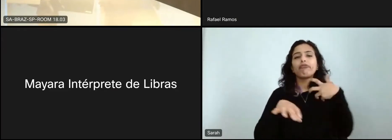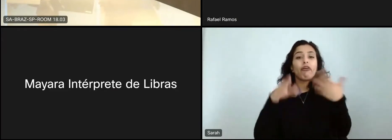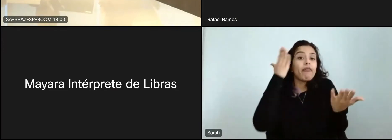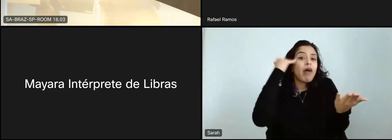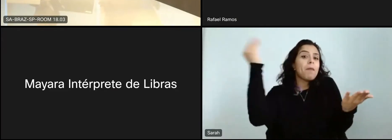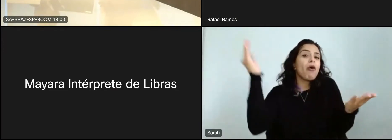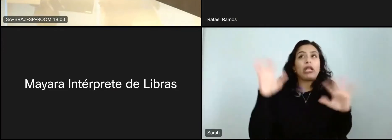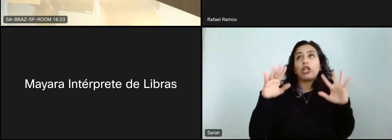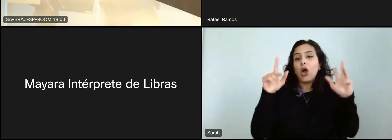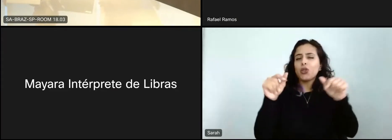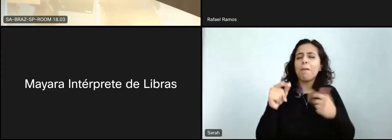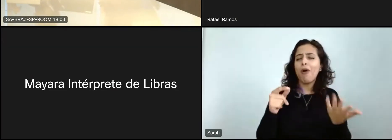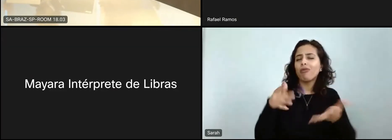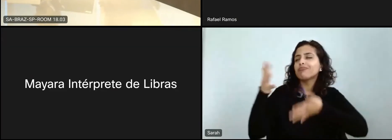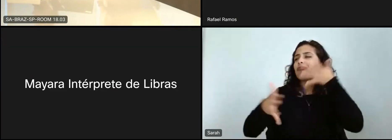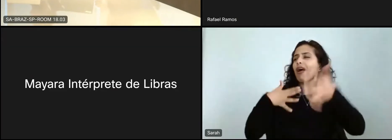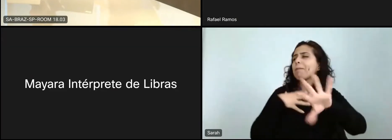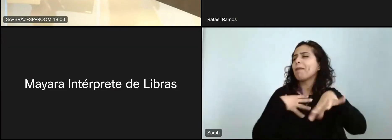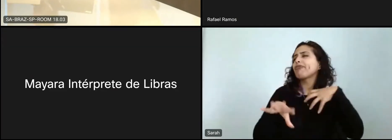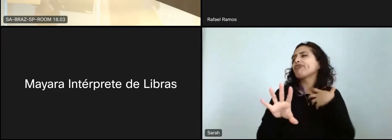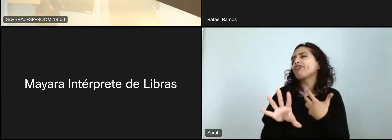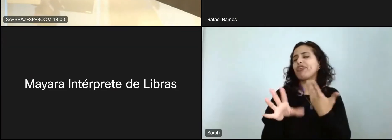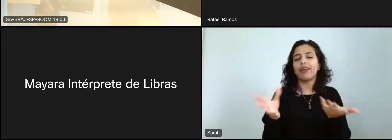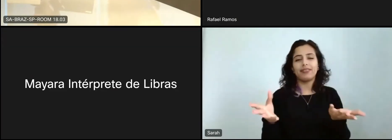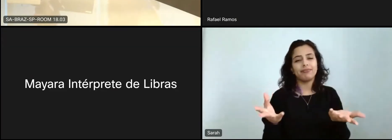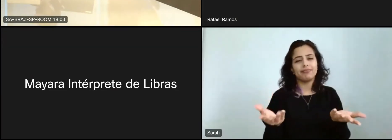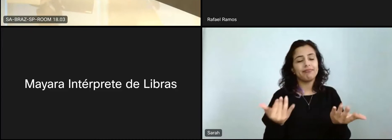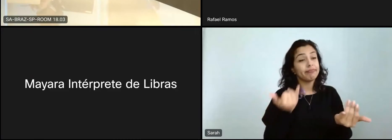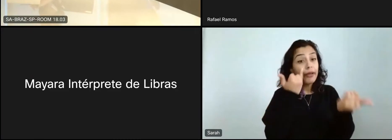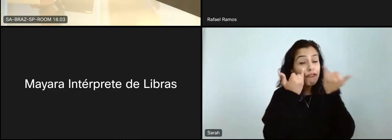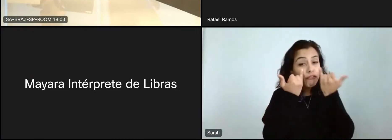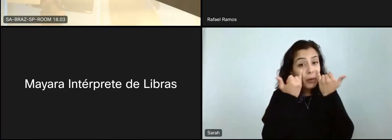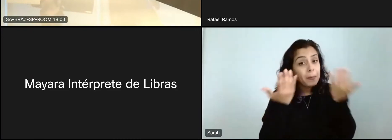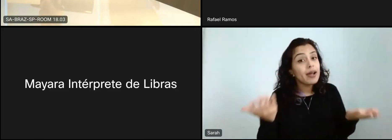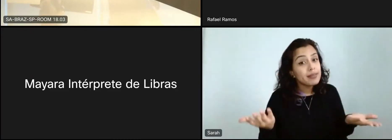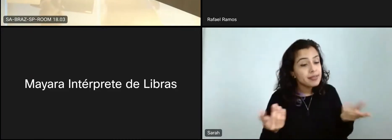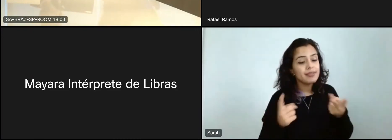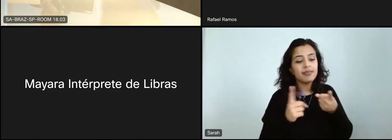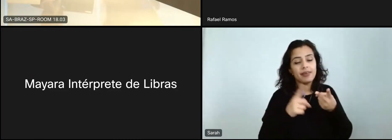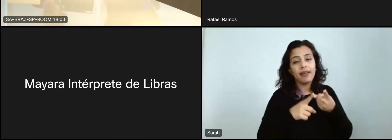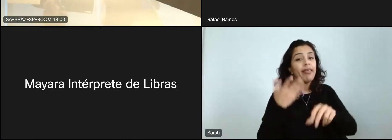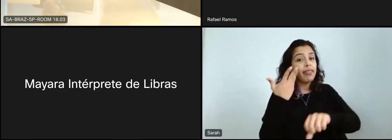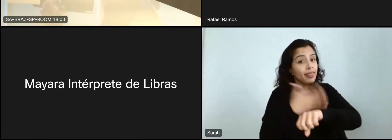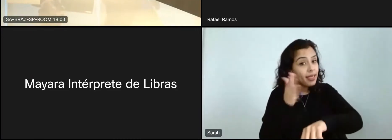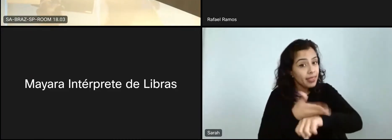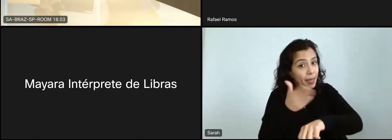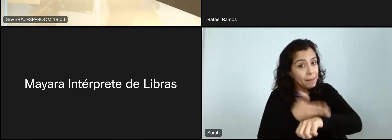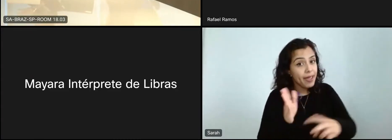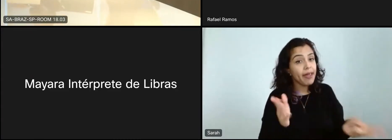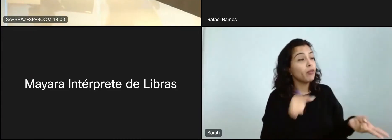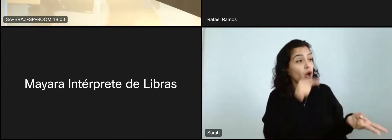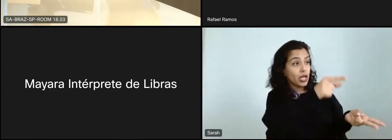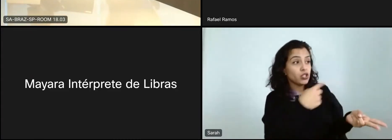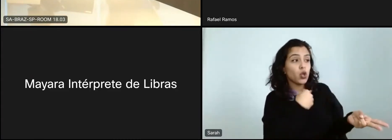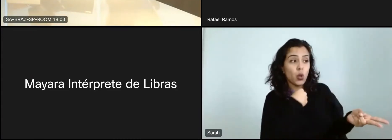A empatia, a gente lá tem a informação que você falou que é o primeiro, tem o treinamento para você, olha, não posso falar isso aqui. E